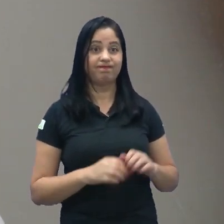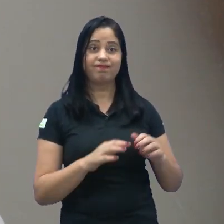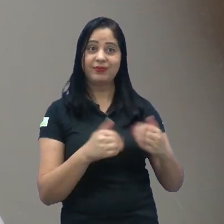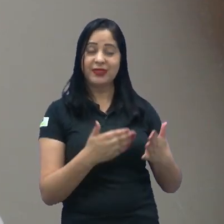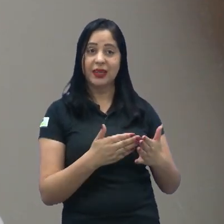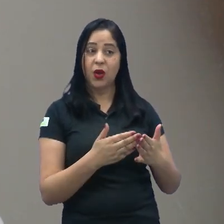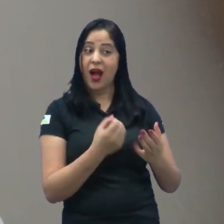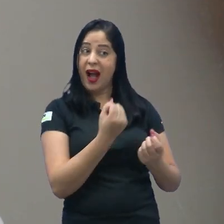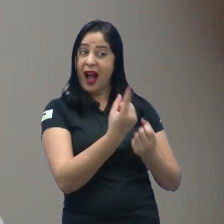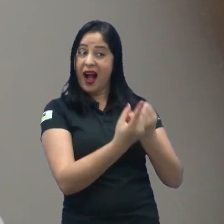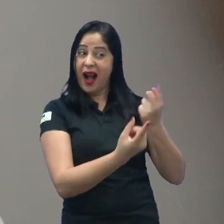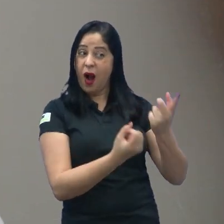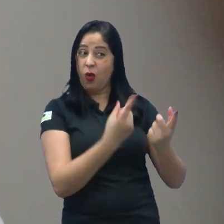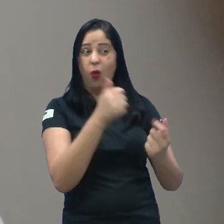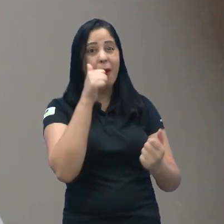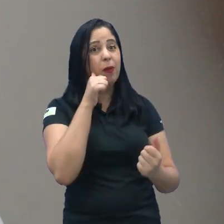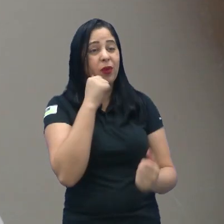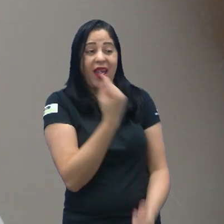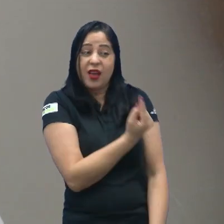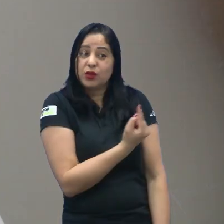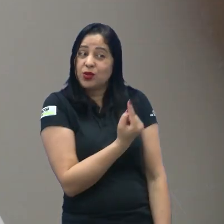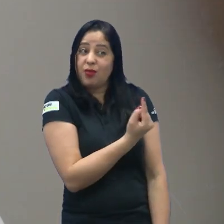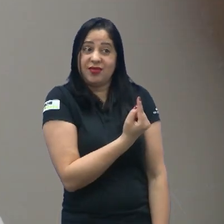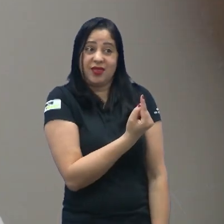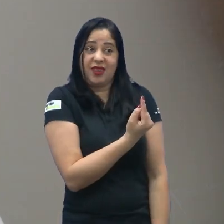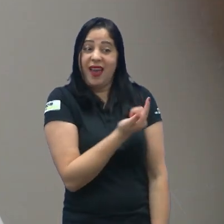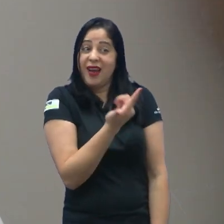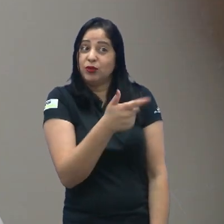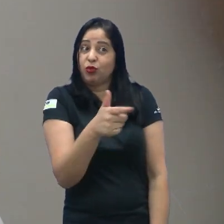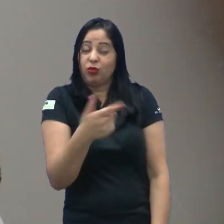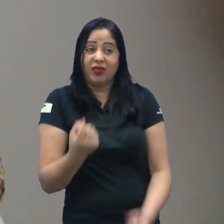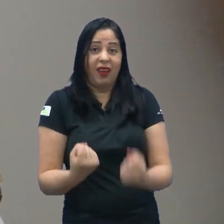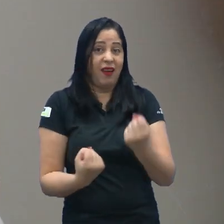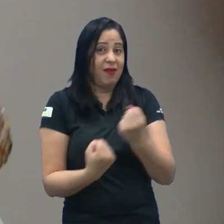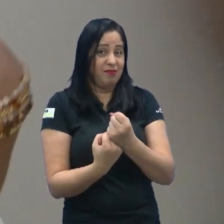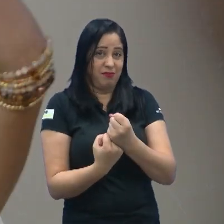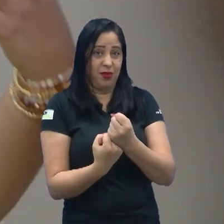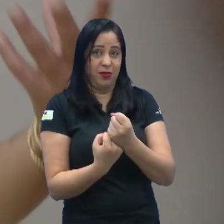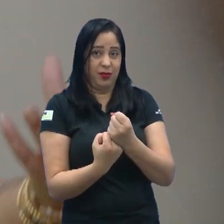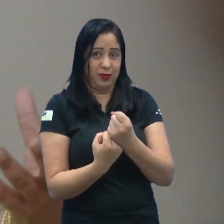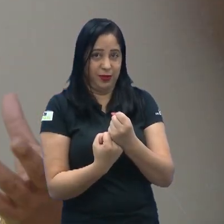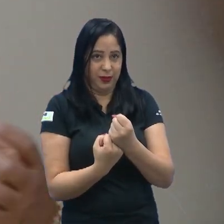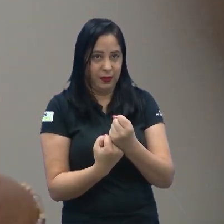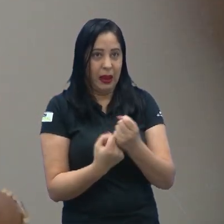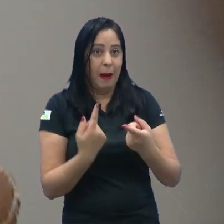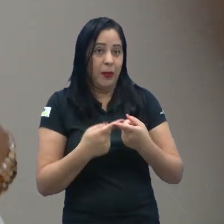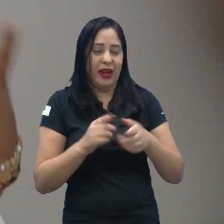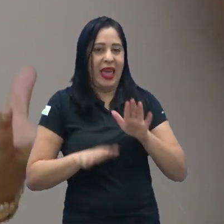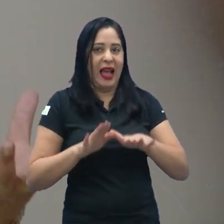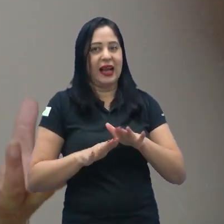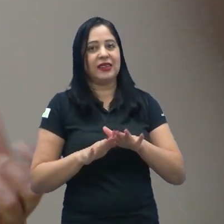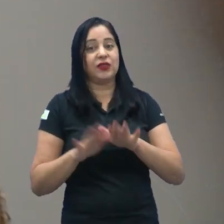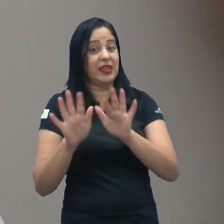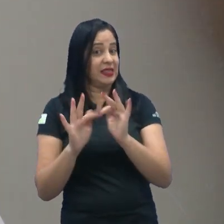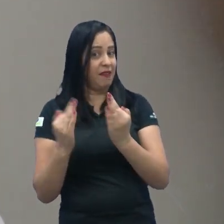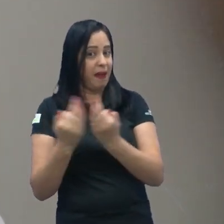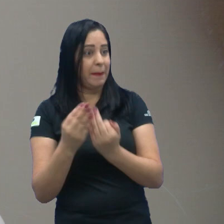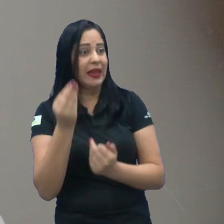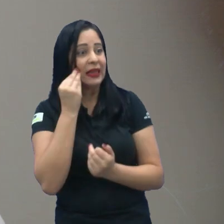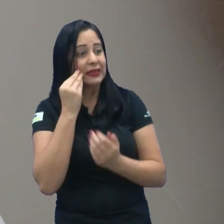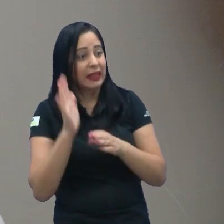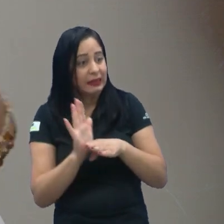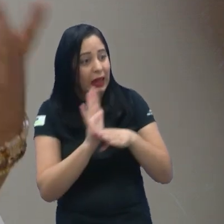apoio, nós sabemos que é uma realidade, ou que, de repente, a rede de apoio, não, por mais que a rede de apoio queira atuar, ela não consegue, por conta de